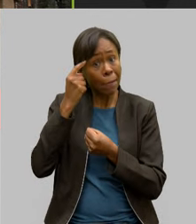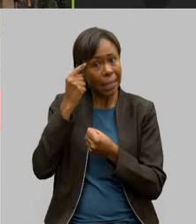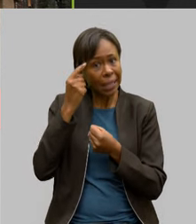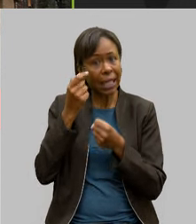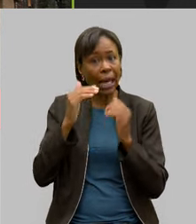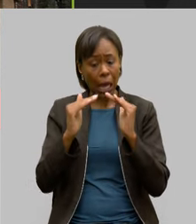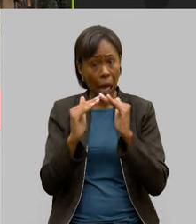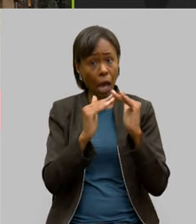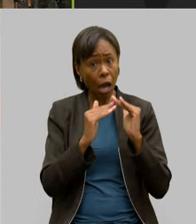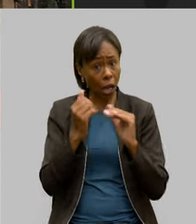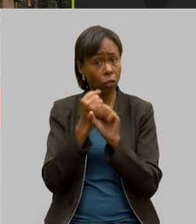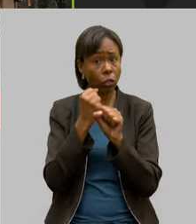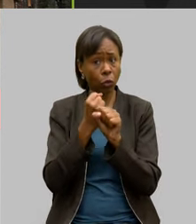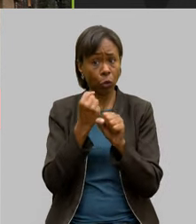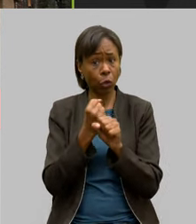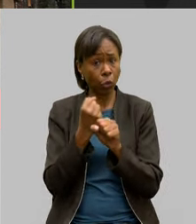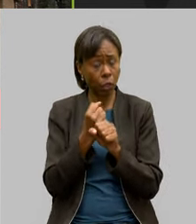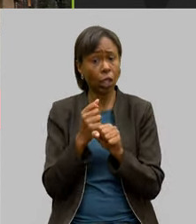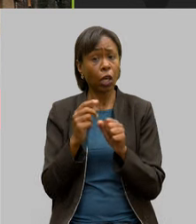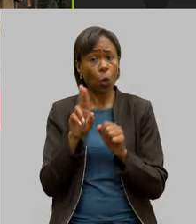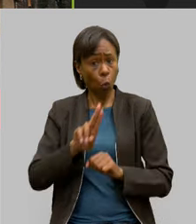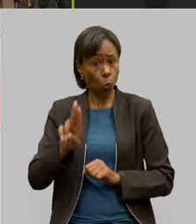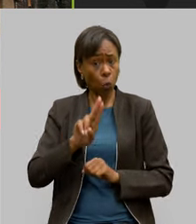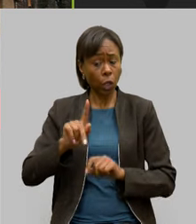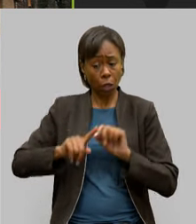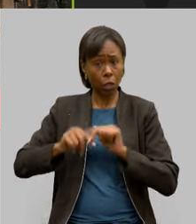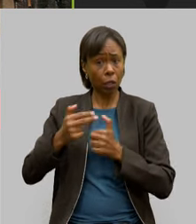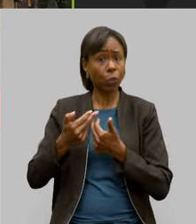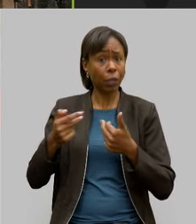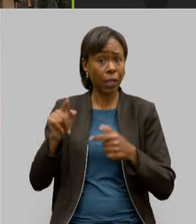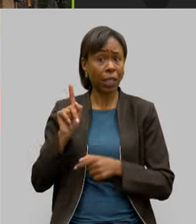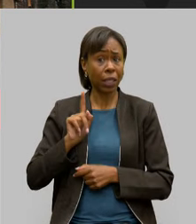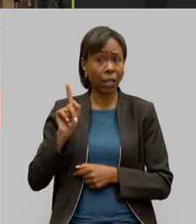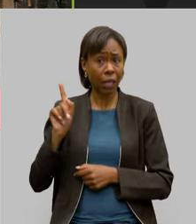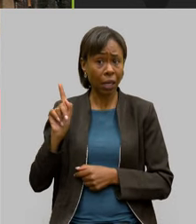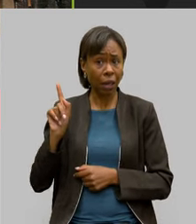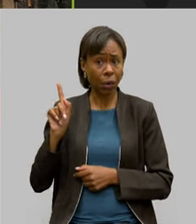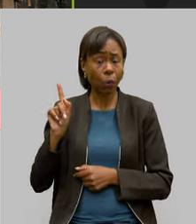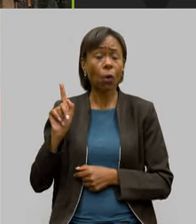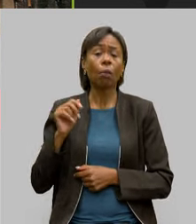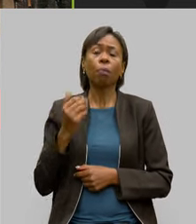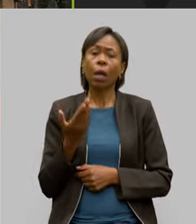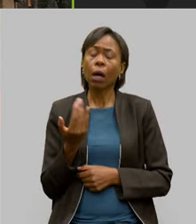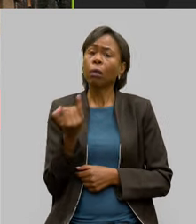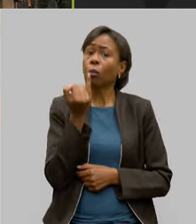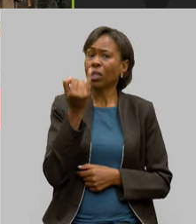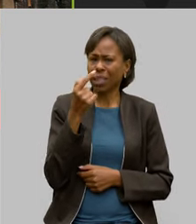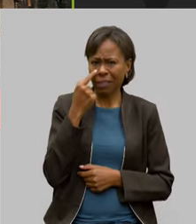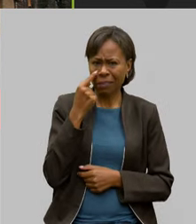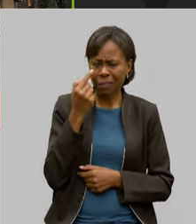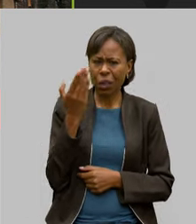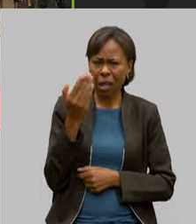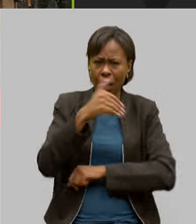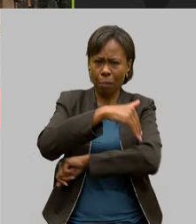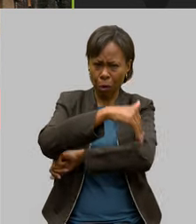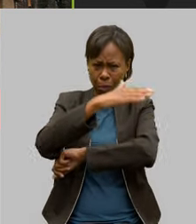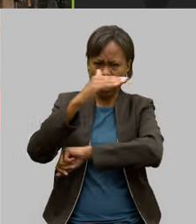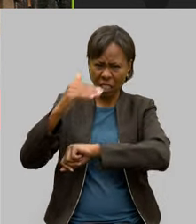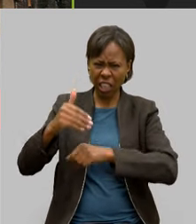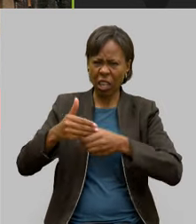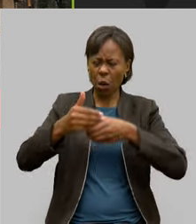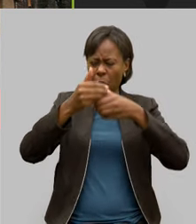maneira pode ser muito mais simplificado e outra coisa muito importante nós tivemos agora o desastre de Brumadinho com